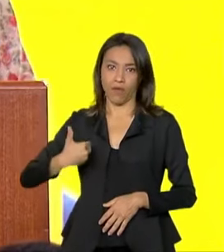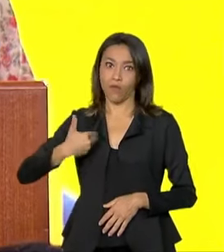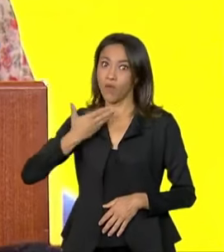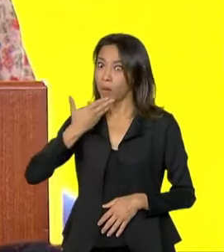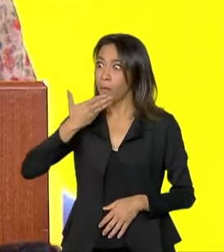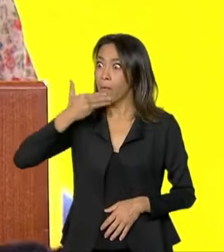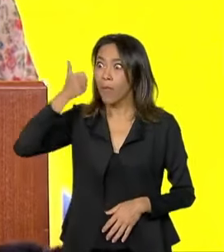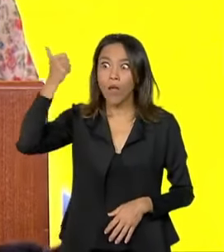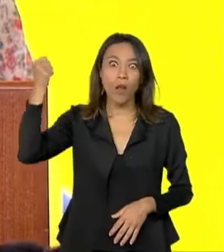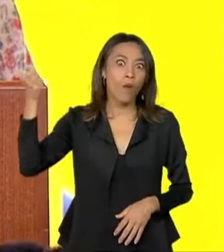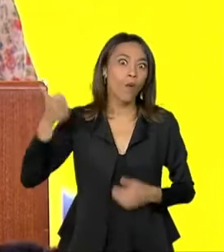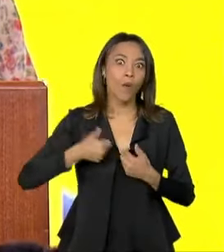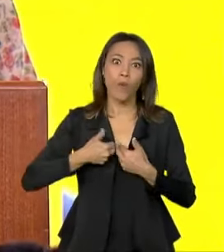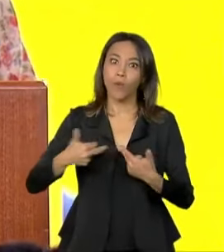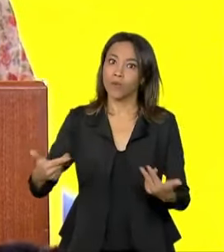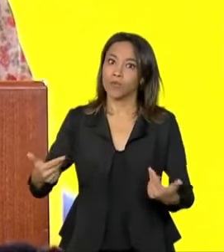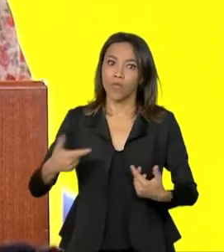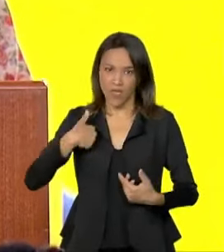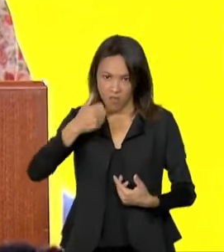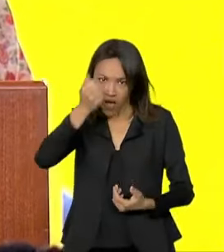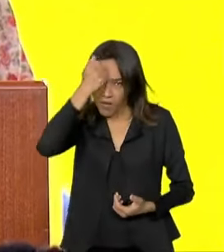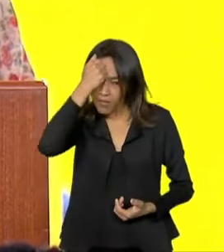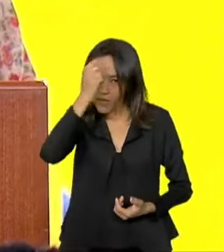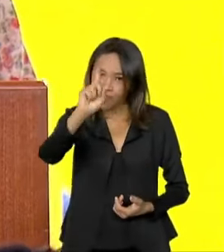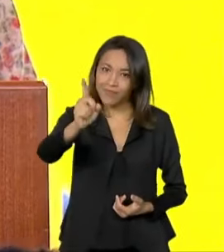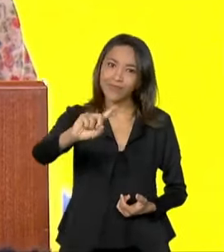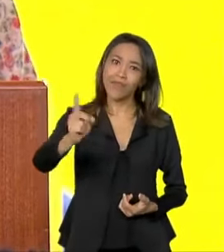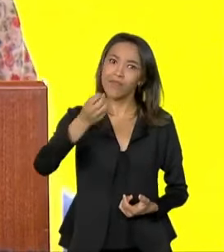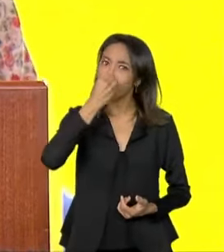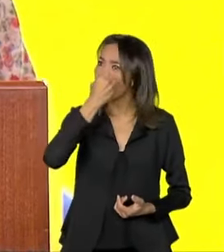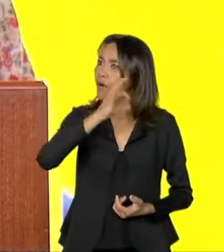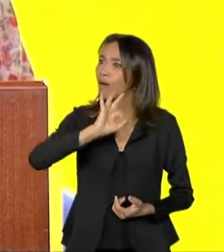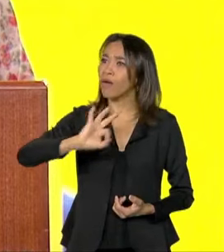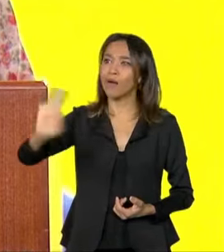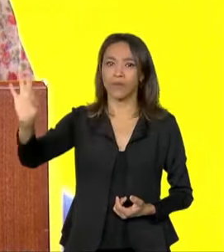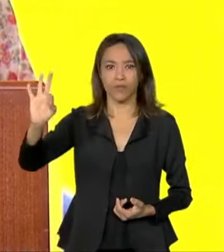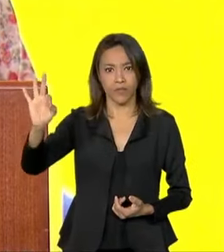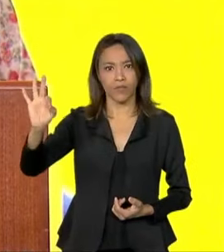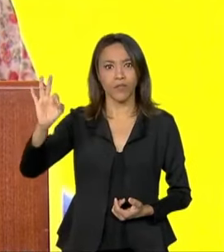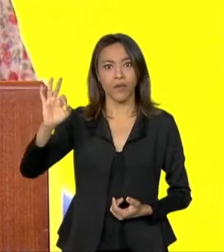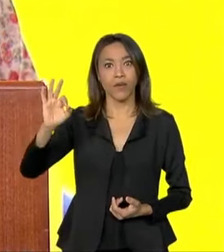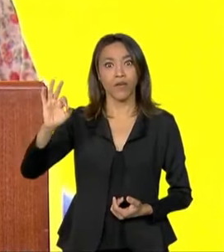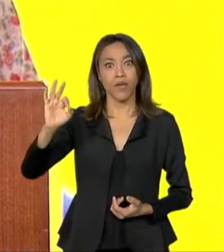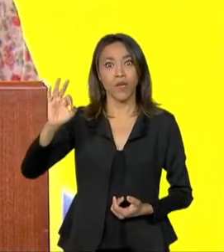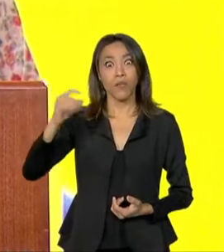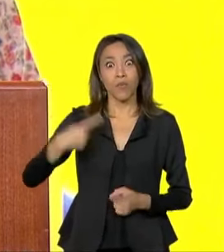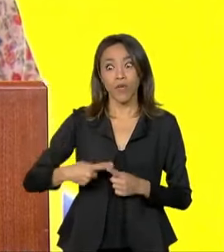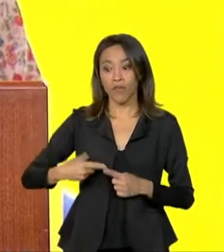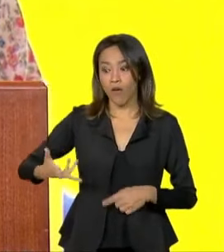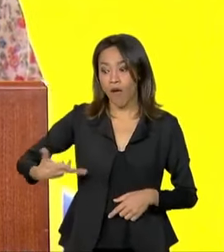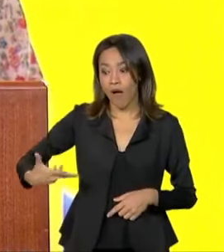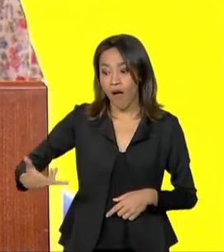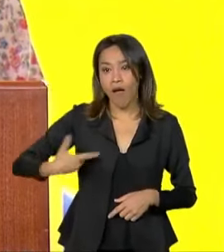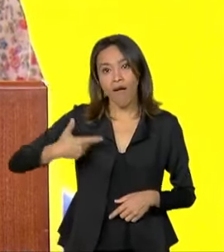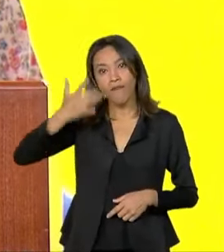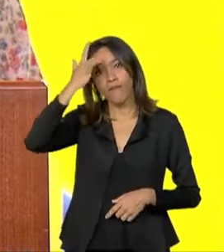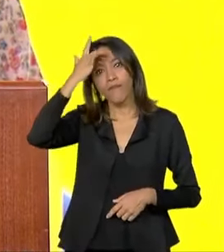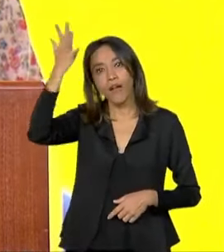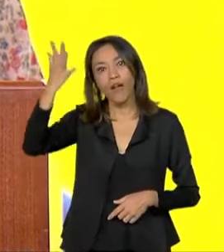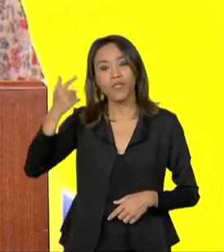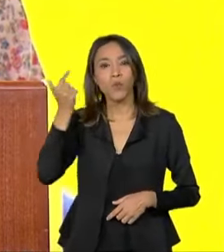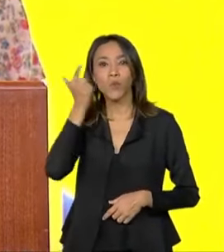que eu fiz. Não me arrependo de forma nenhuma, porque foi uma coisa ágil, fácil de